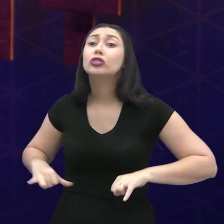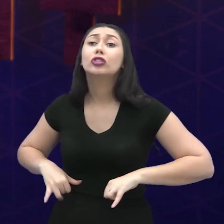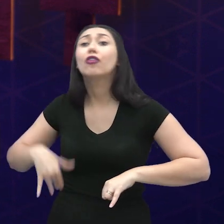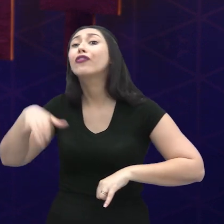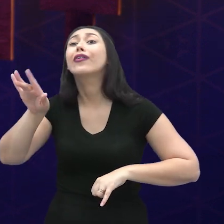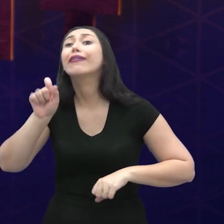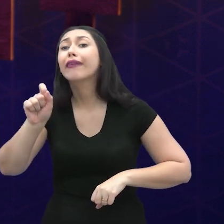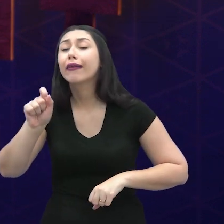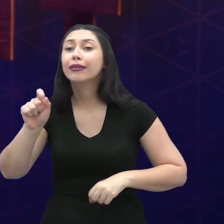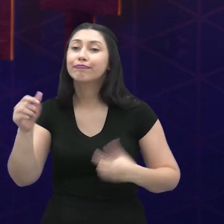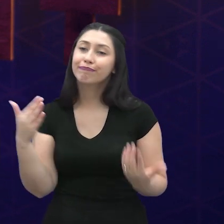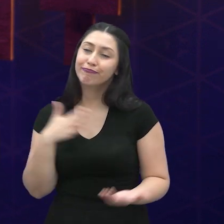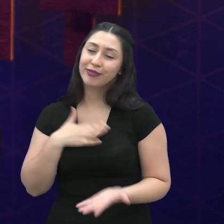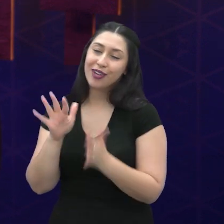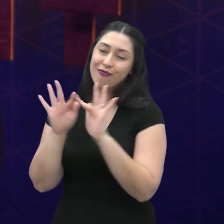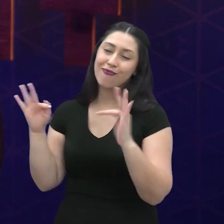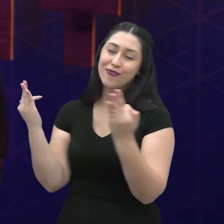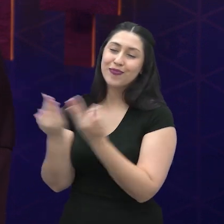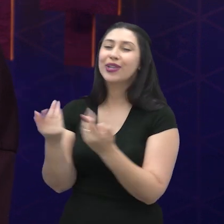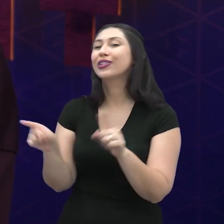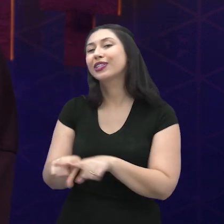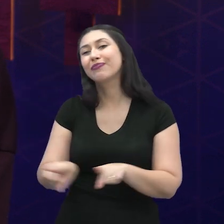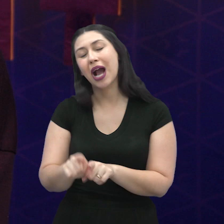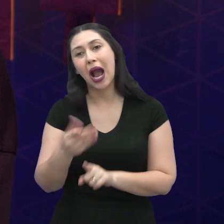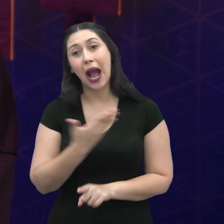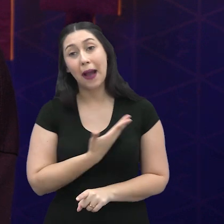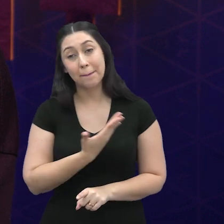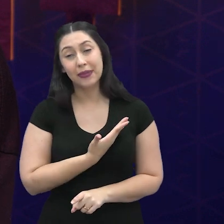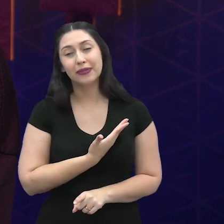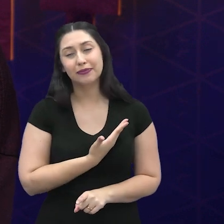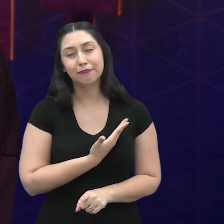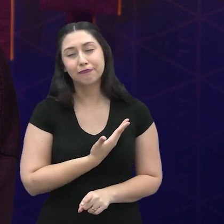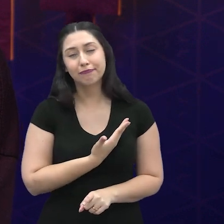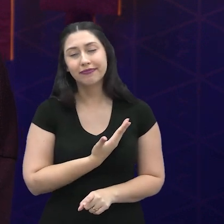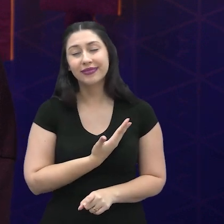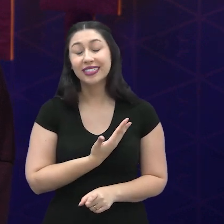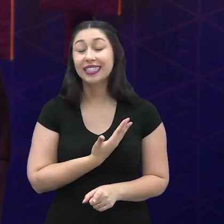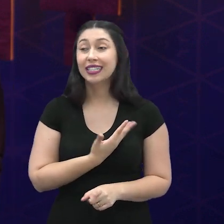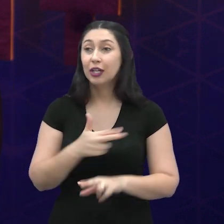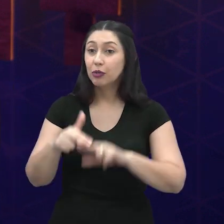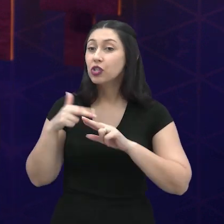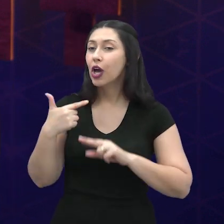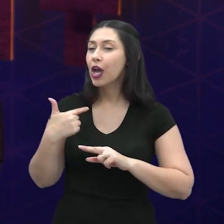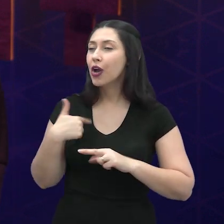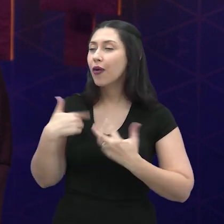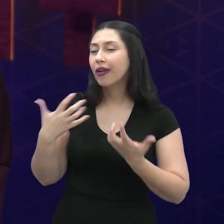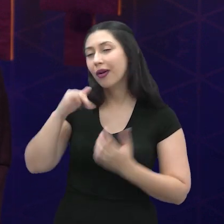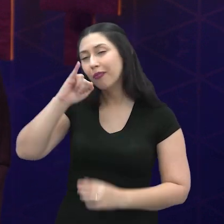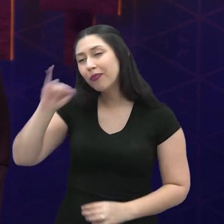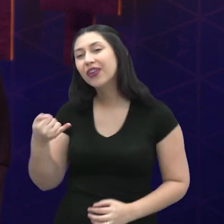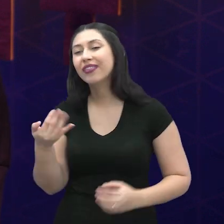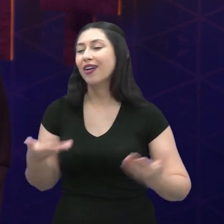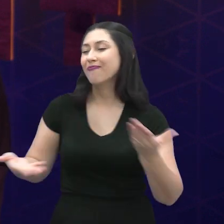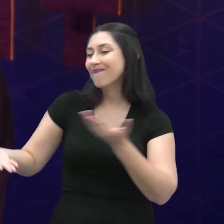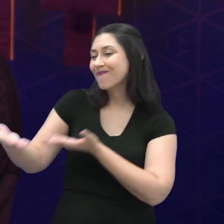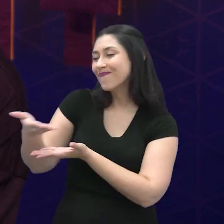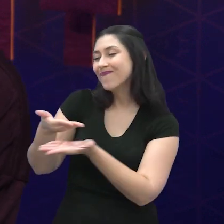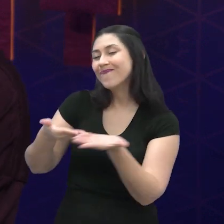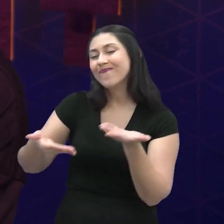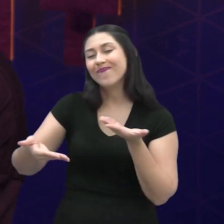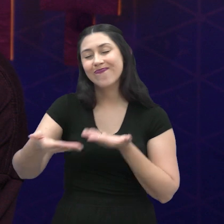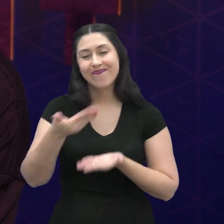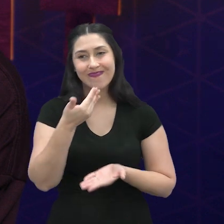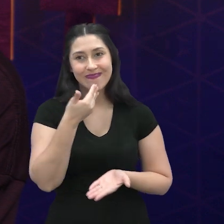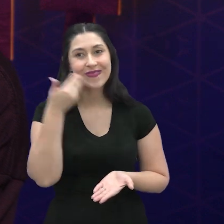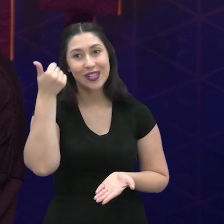acaba sofrendo esse esgotamento é a minha família e são os meus amigos, entendeu? Então eu acho que eu utilizaria o tempo livre para